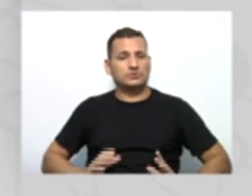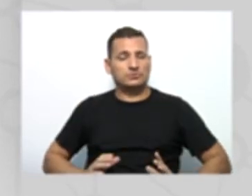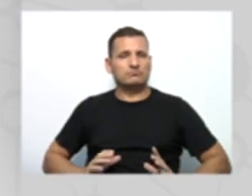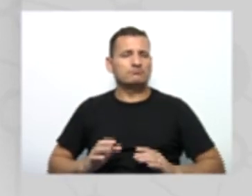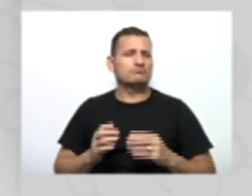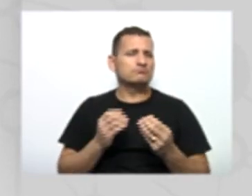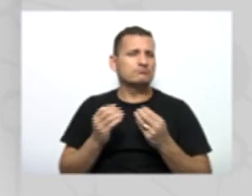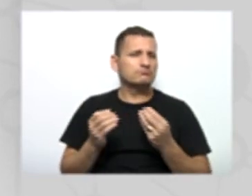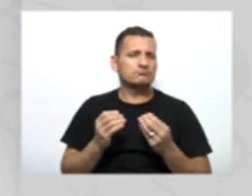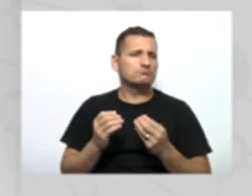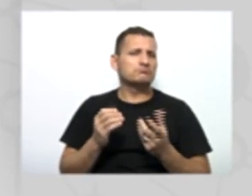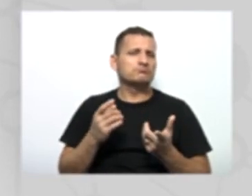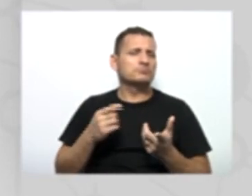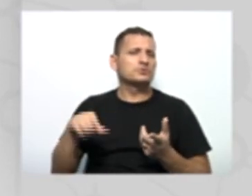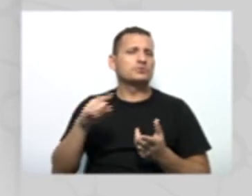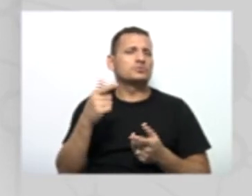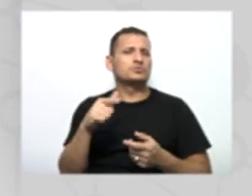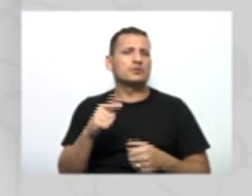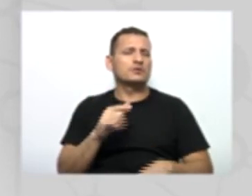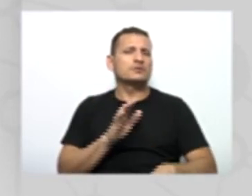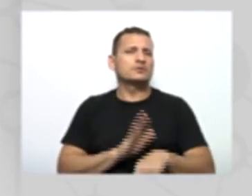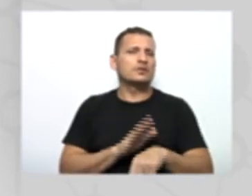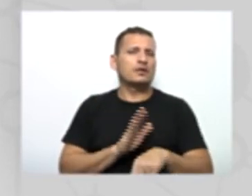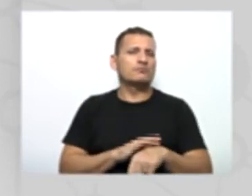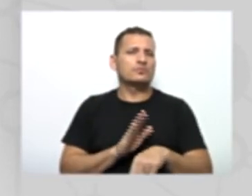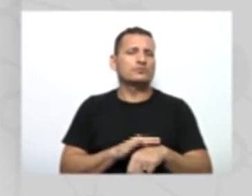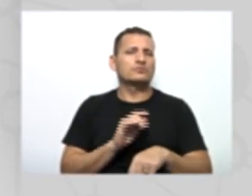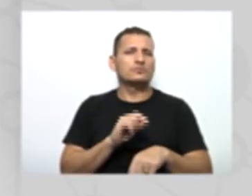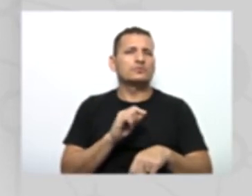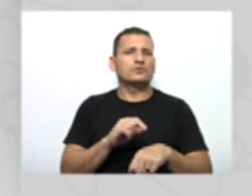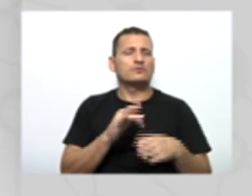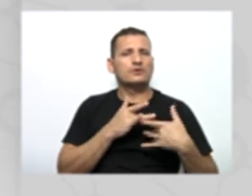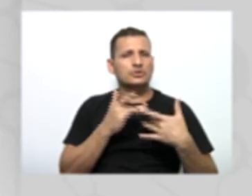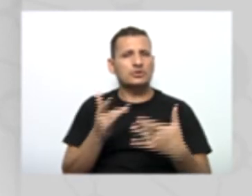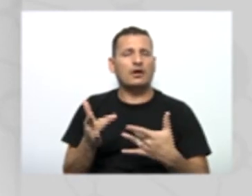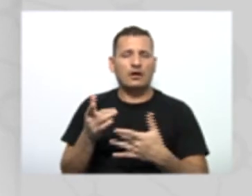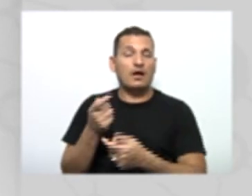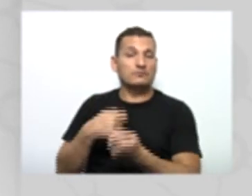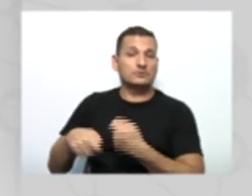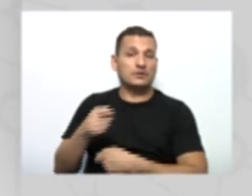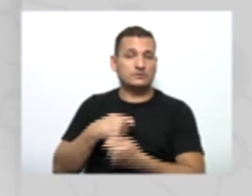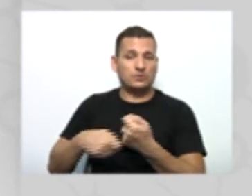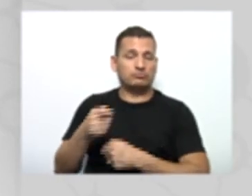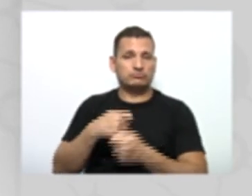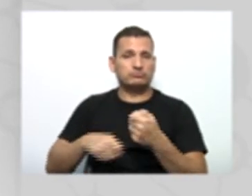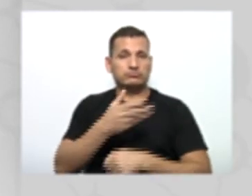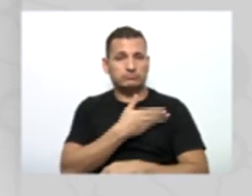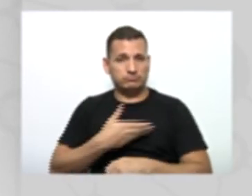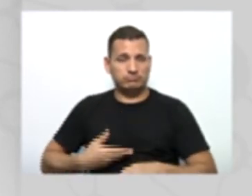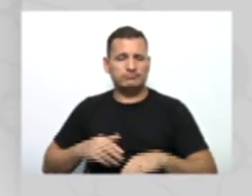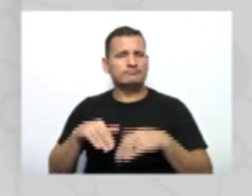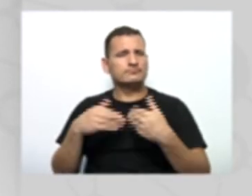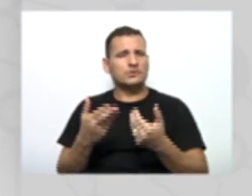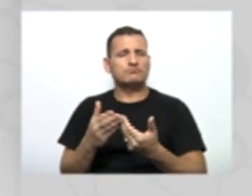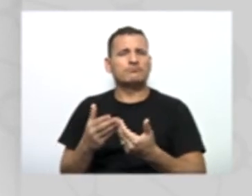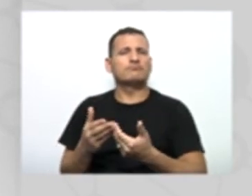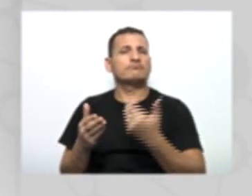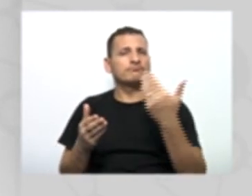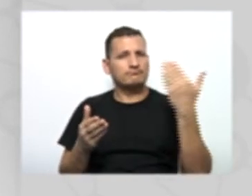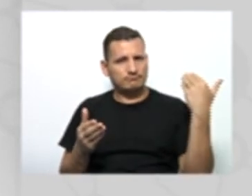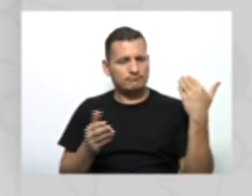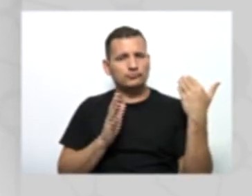chamados de metecos, nem os artesãos e os comerciantes. Quanto a estes dois últimos grupos profissionais, Aristóteles,